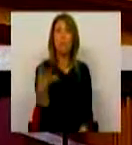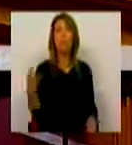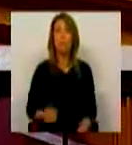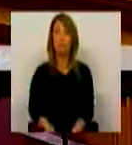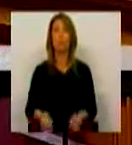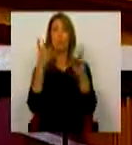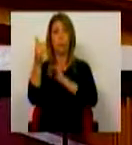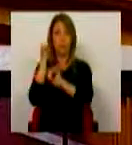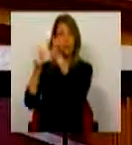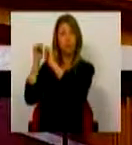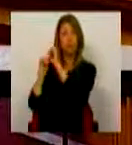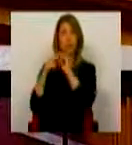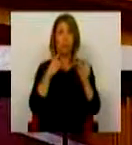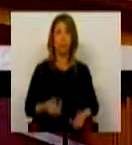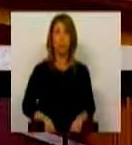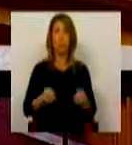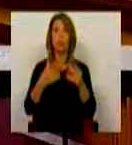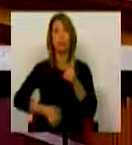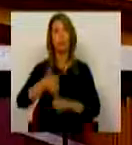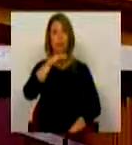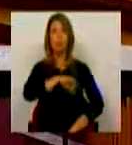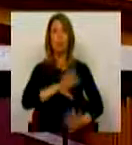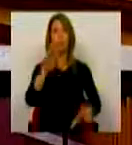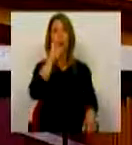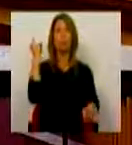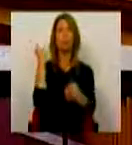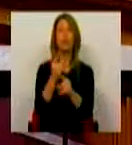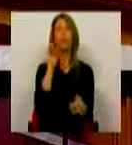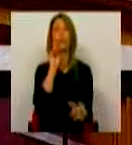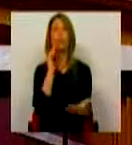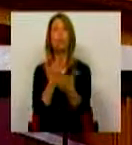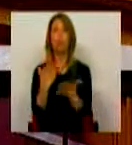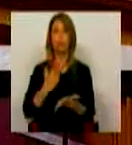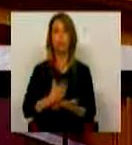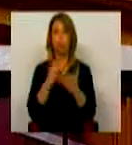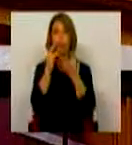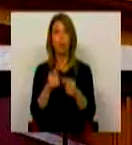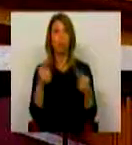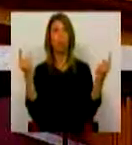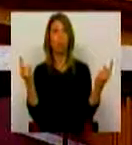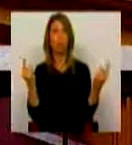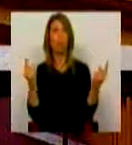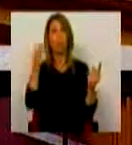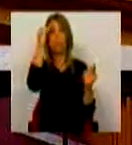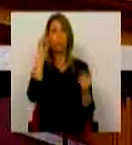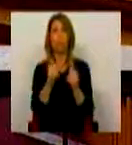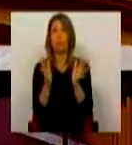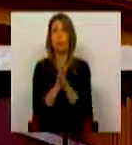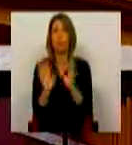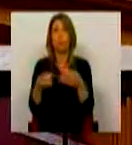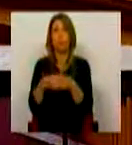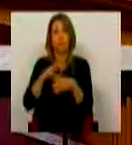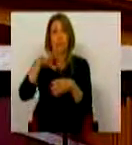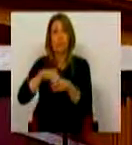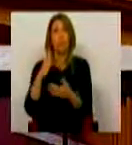estas reversões e esta melhoria de rendimentos, mas ao mesmo tempo valorizámos a escola pública, os professores e todos os agentes educativos.